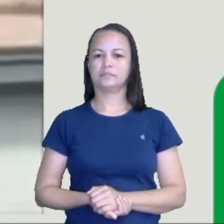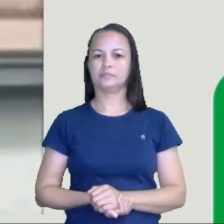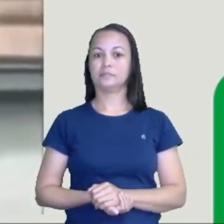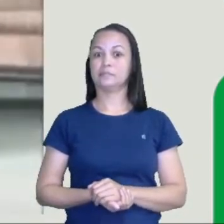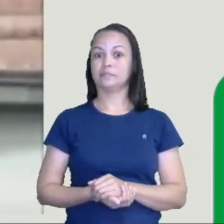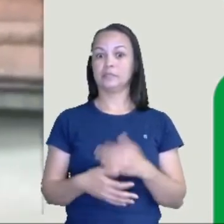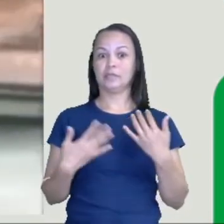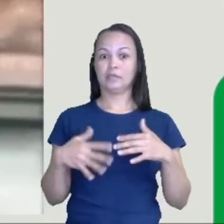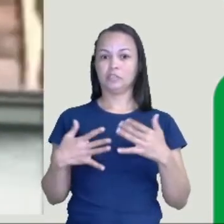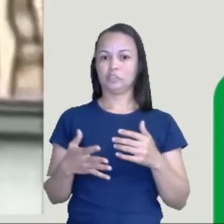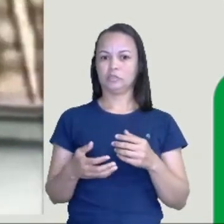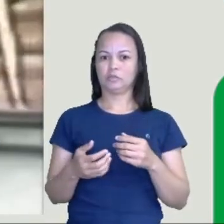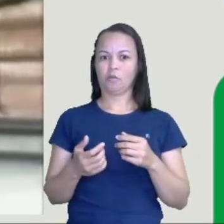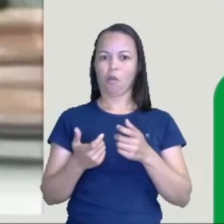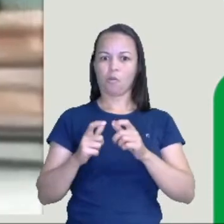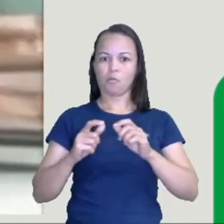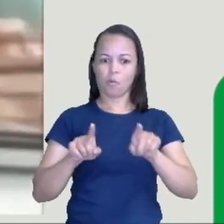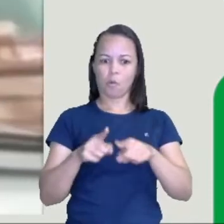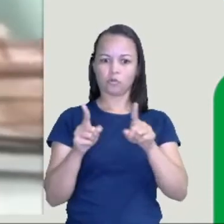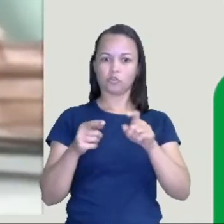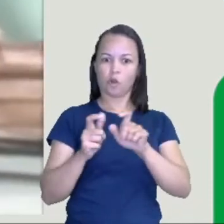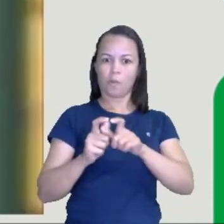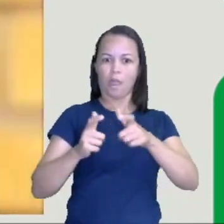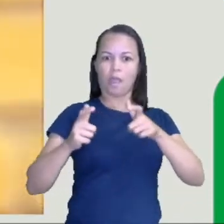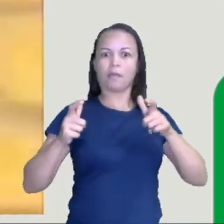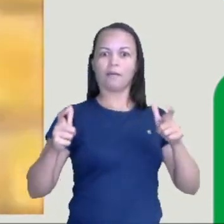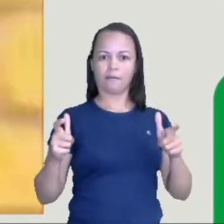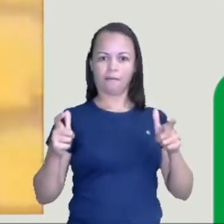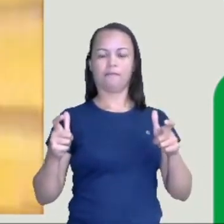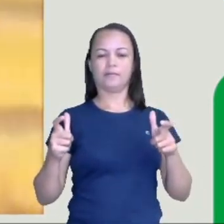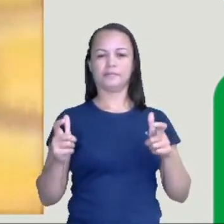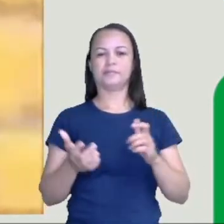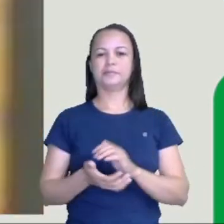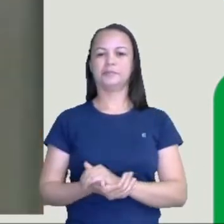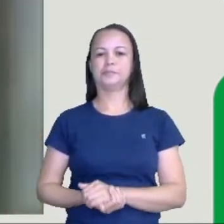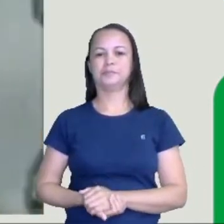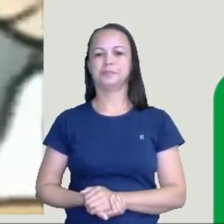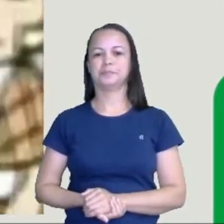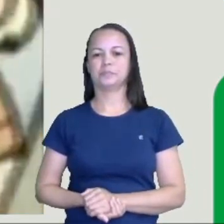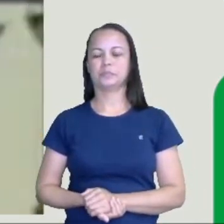Virgem, como isso é grande, Sul!